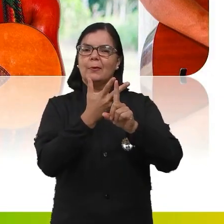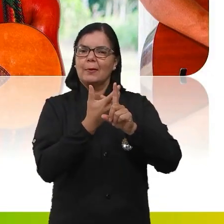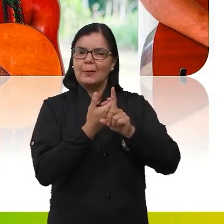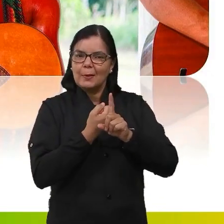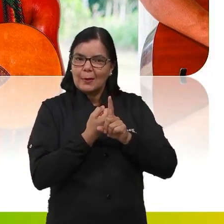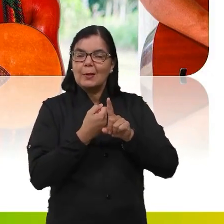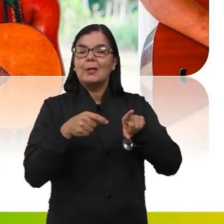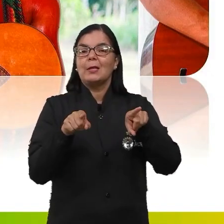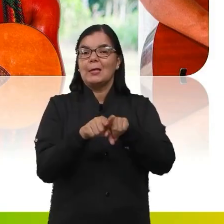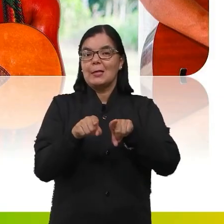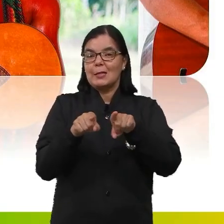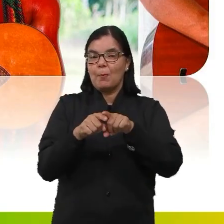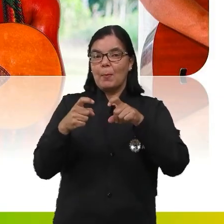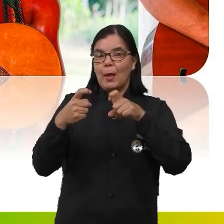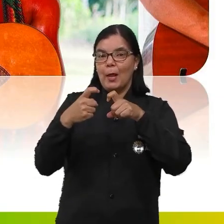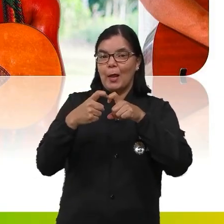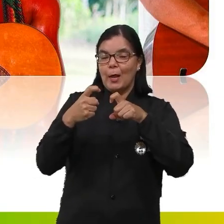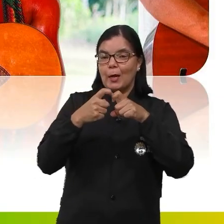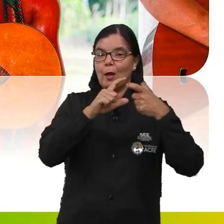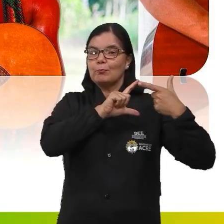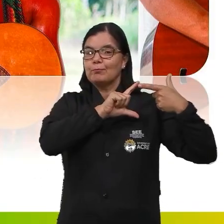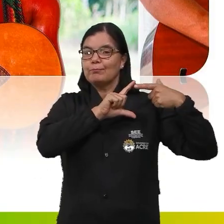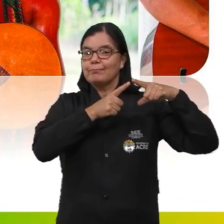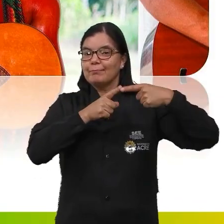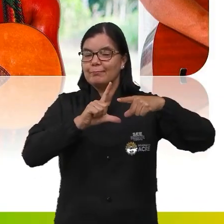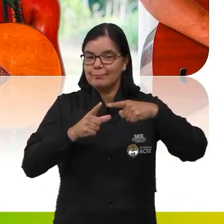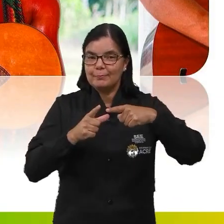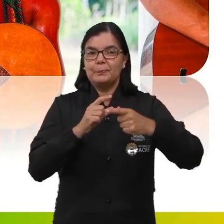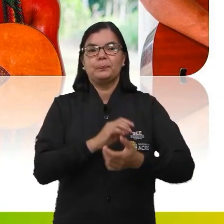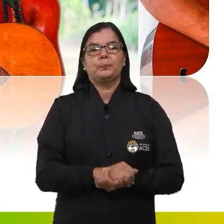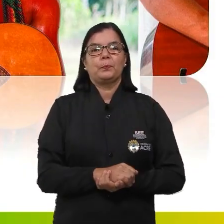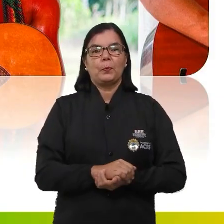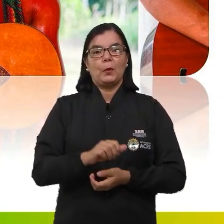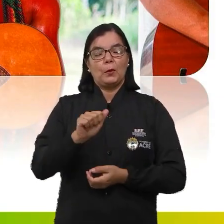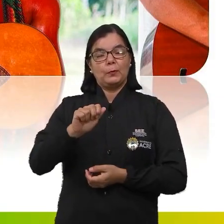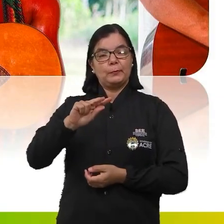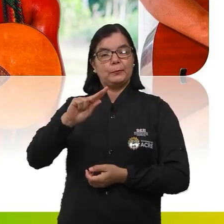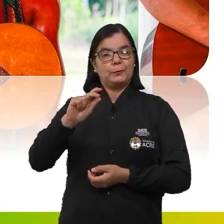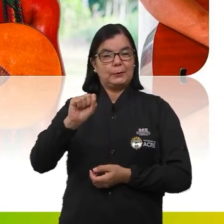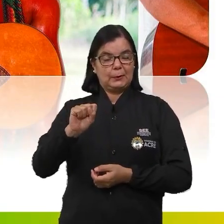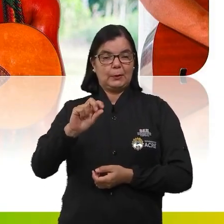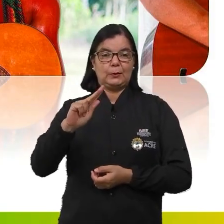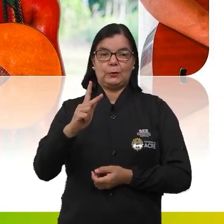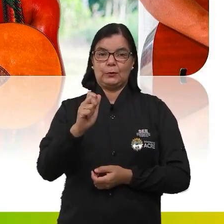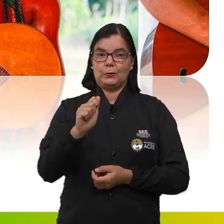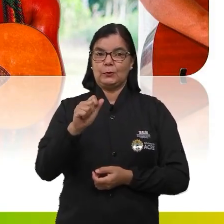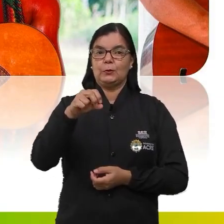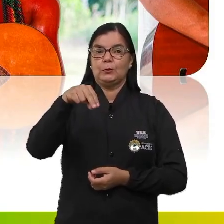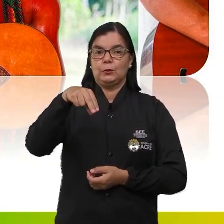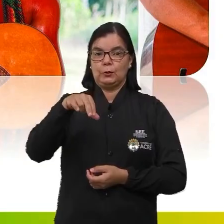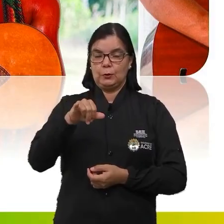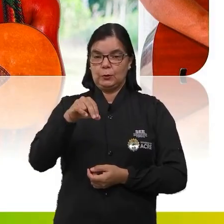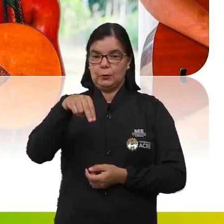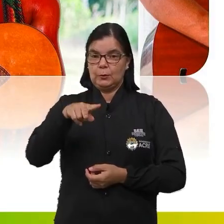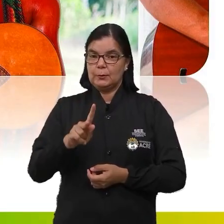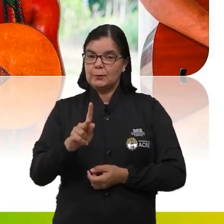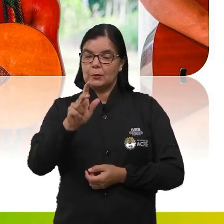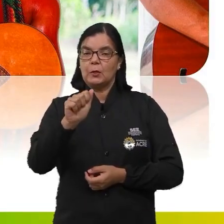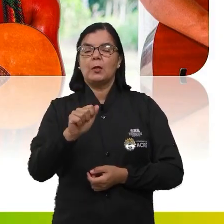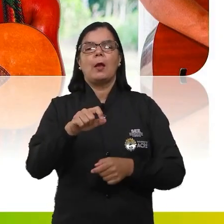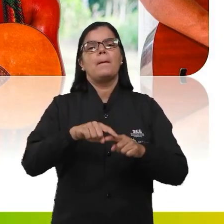arte e da medicina tradicional. Os Axaninkas, que estão aí